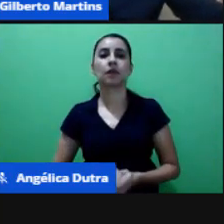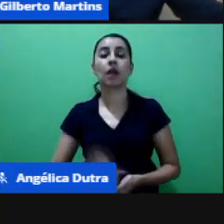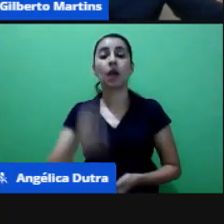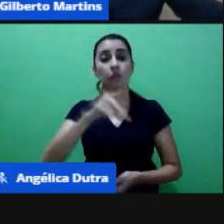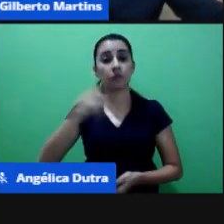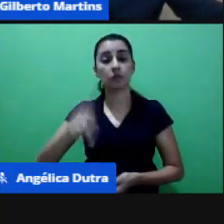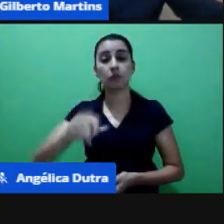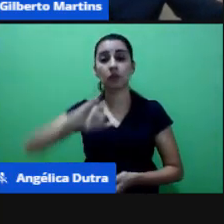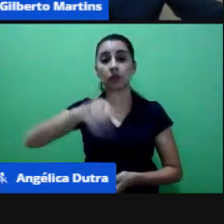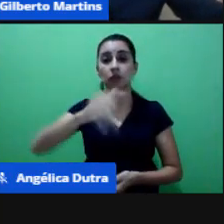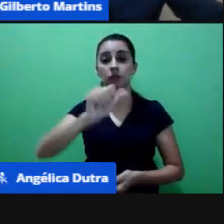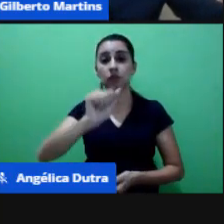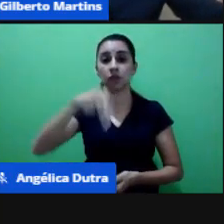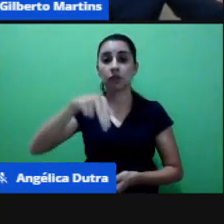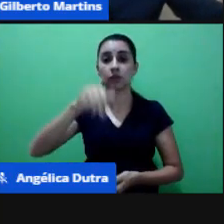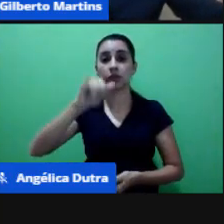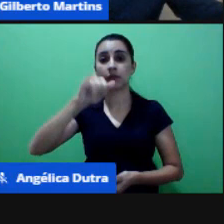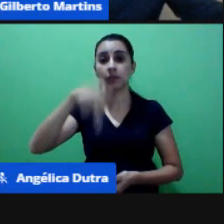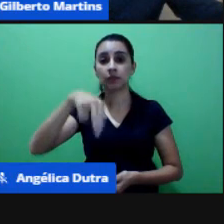Janine nesse momento.